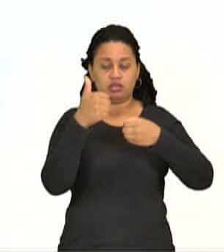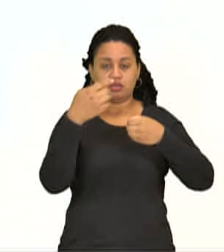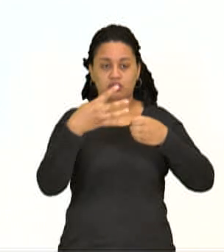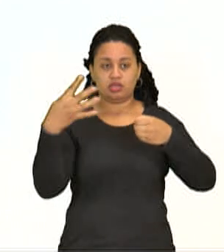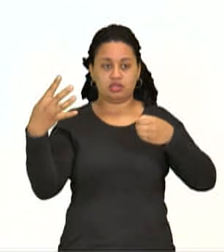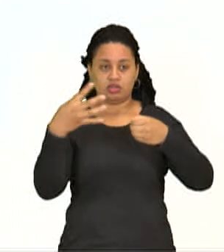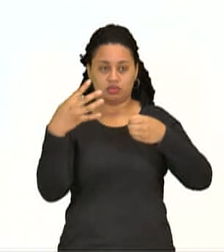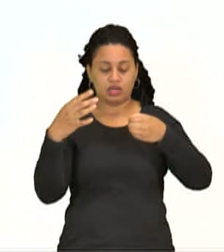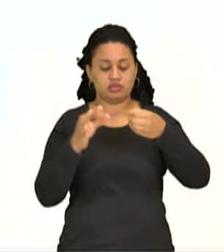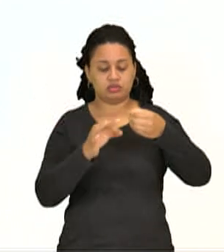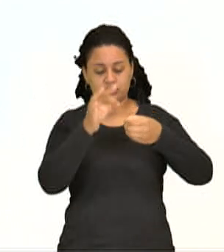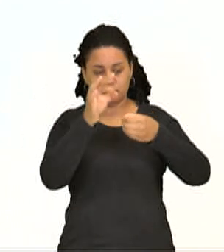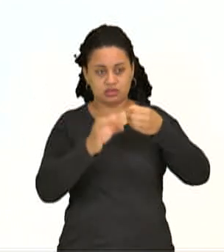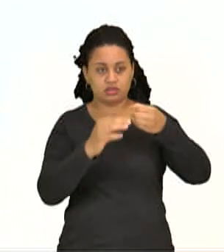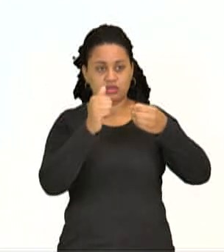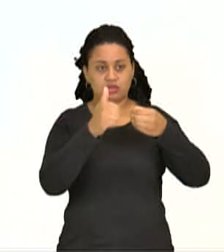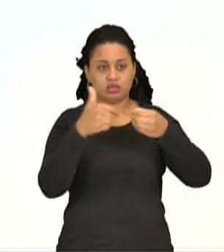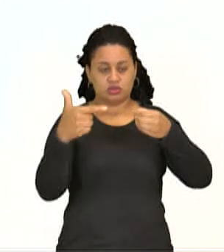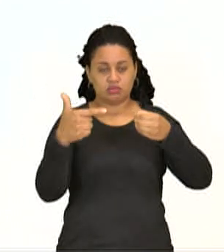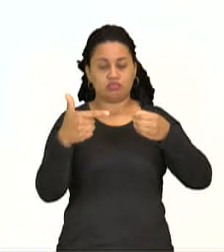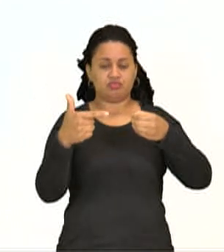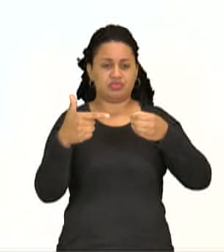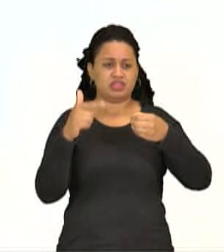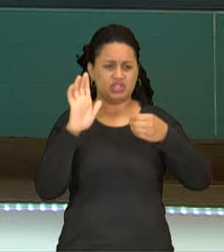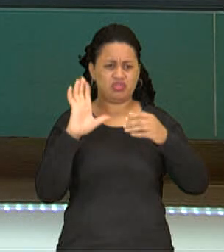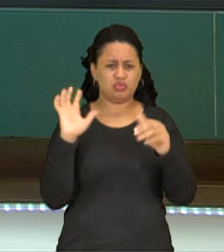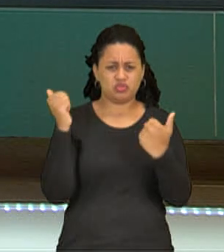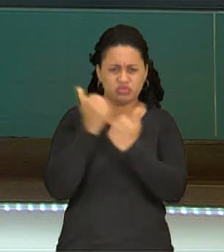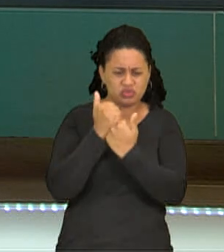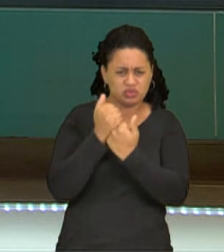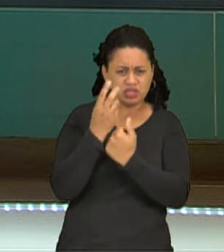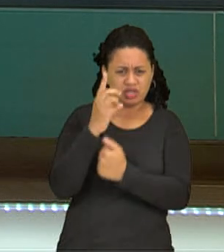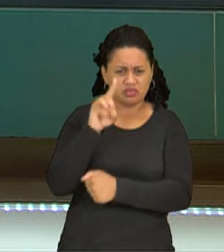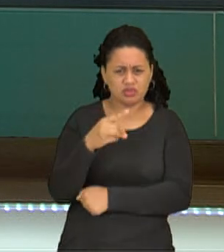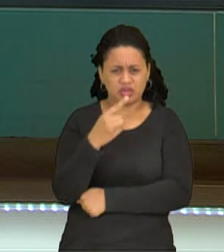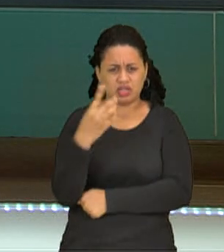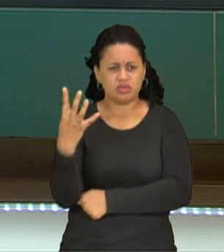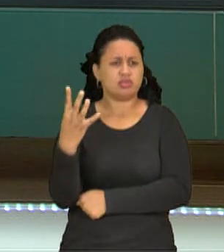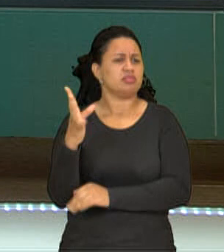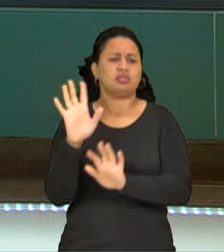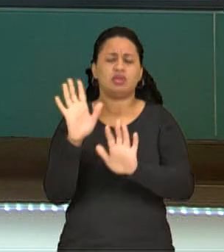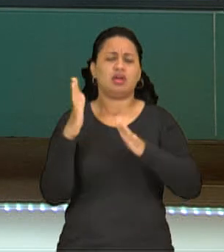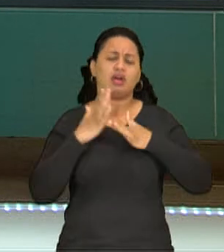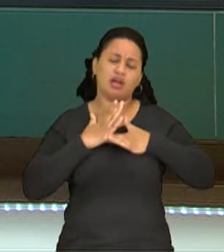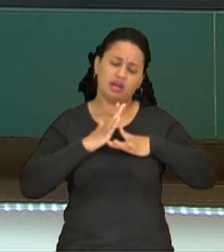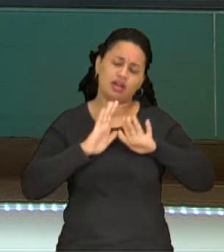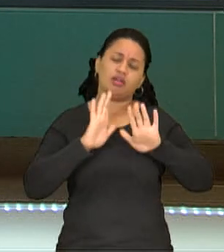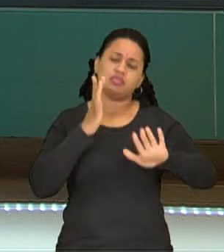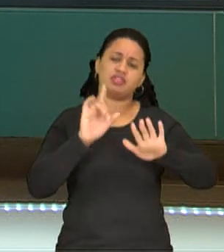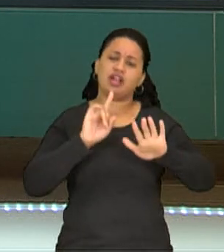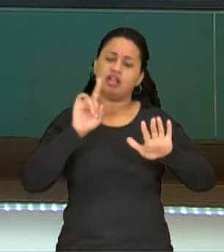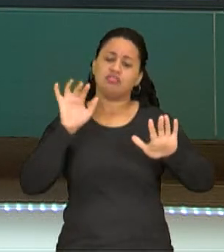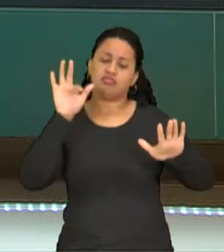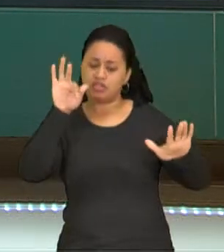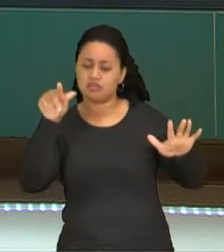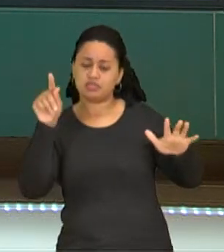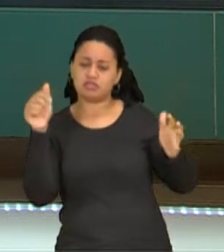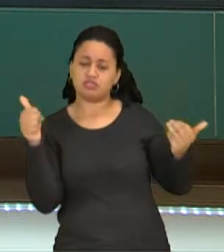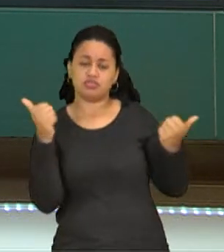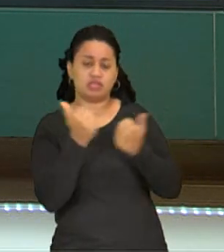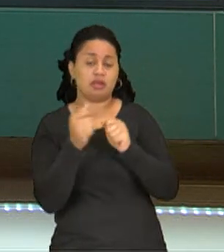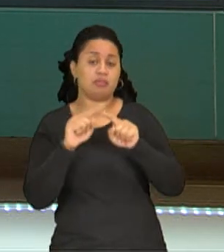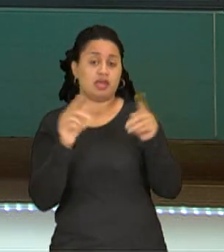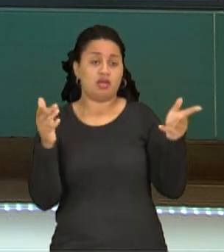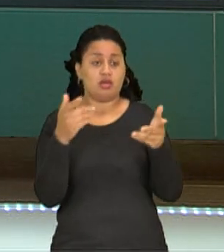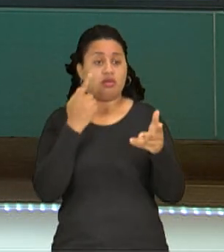vamos substituir o 3,14? Calma, às vezes a gente nem vai precisar substituir logo no início. Lá no final, sim, mas agora